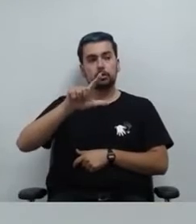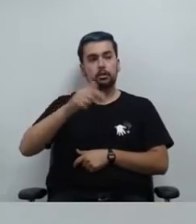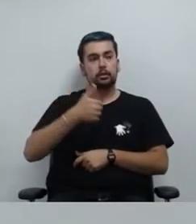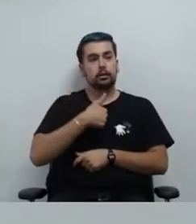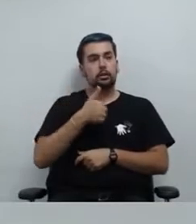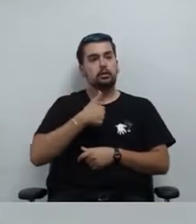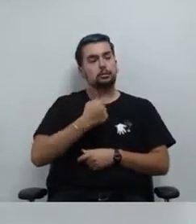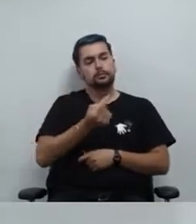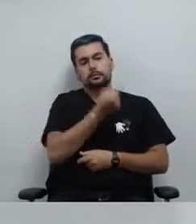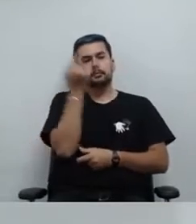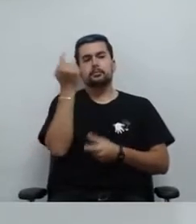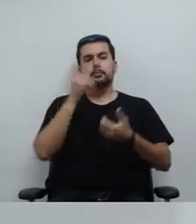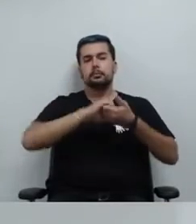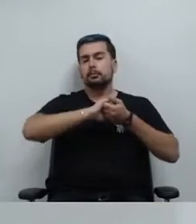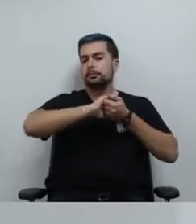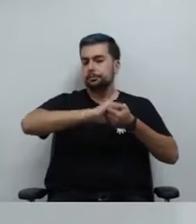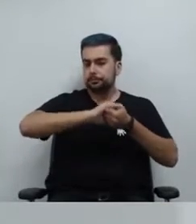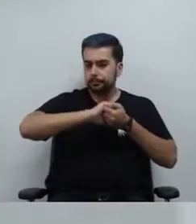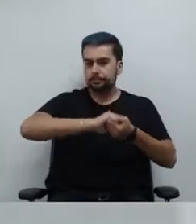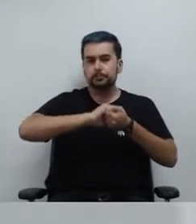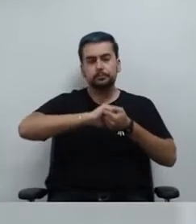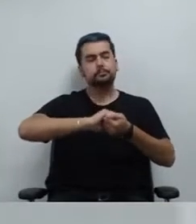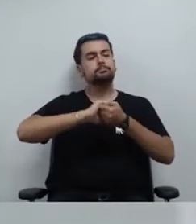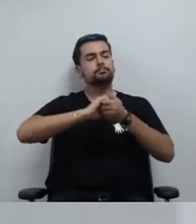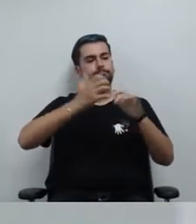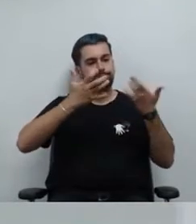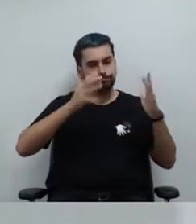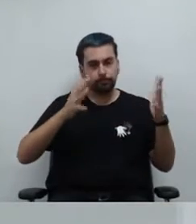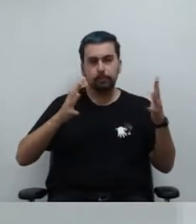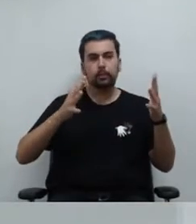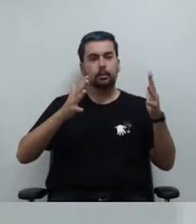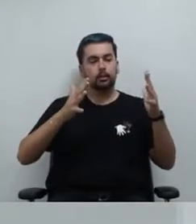gostaria de parabenizar os três mais